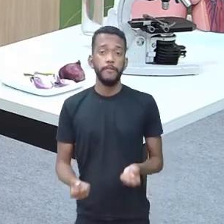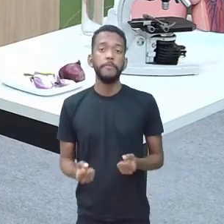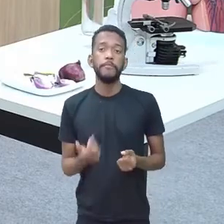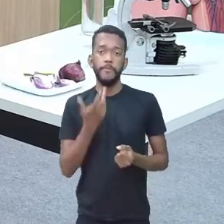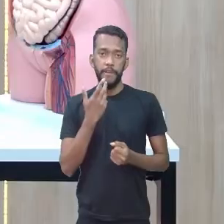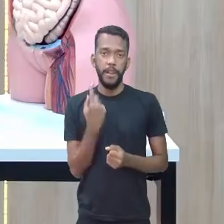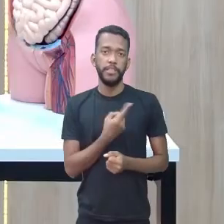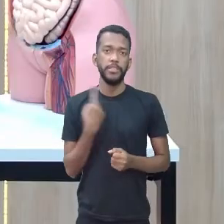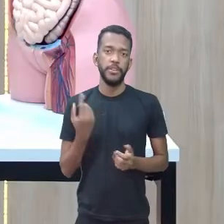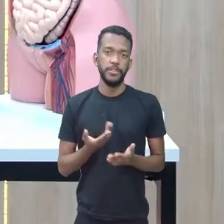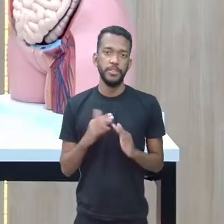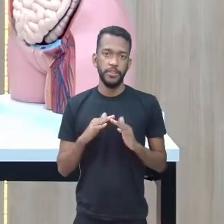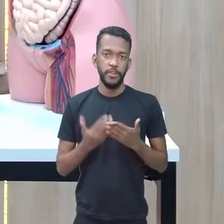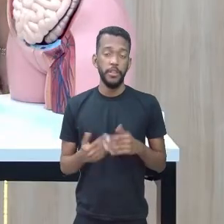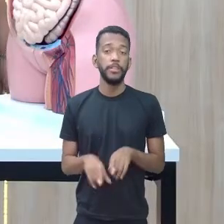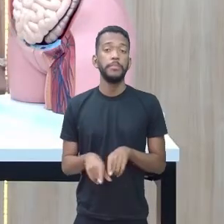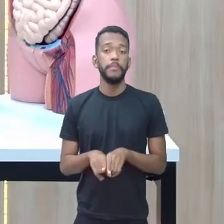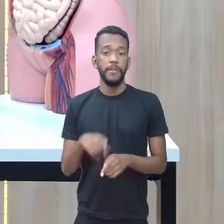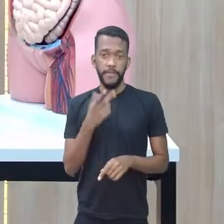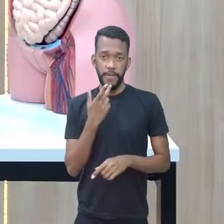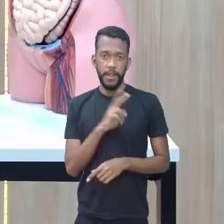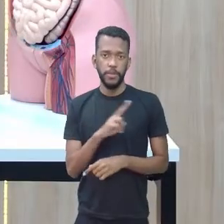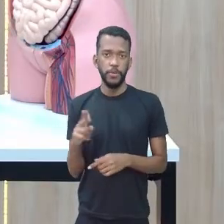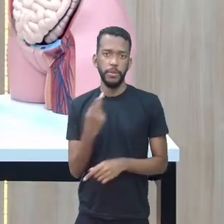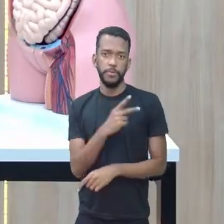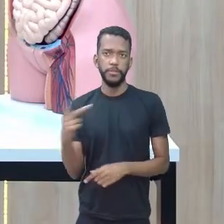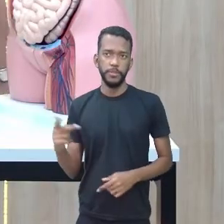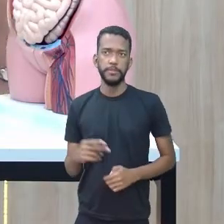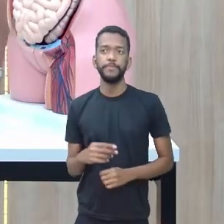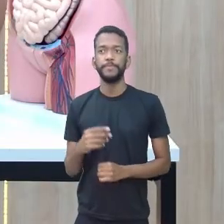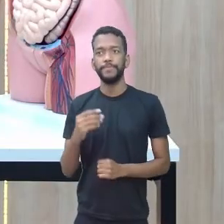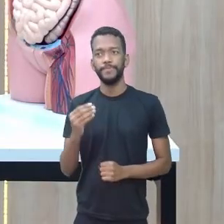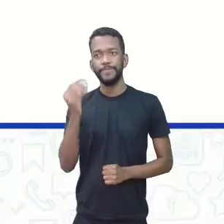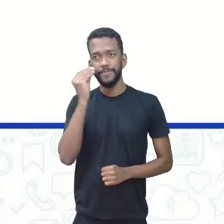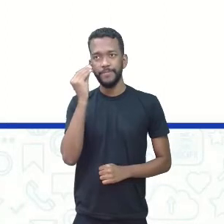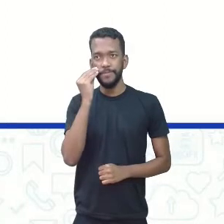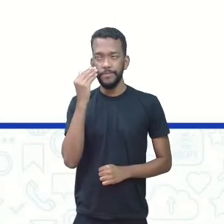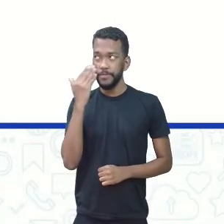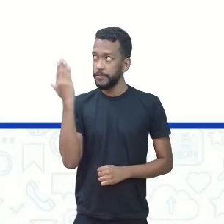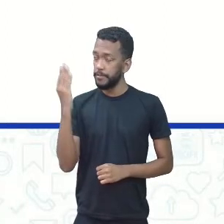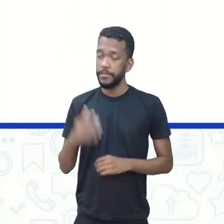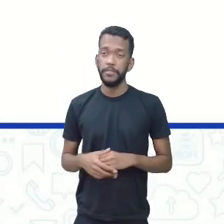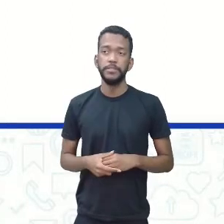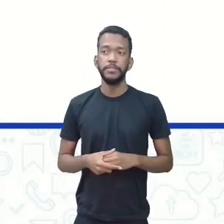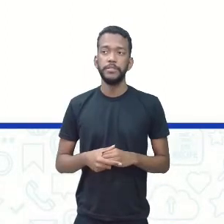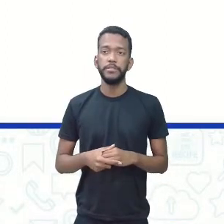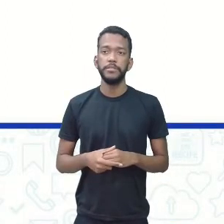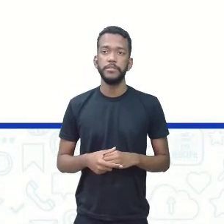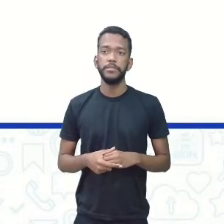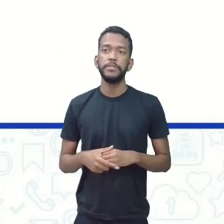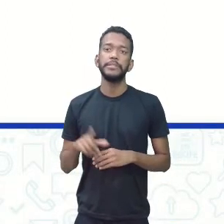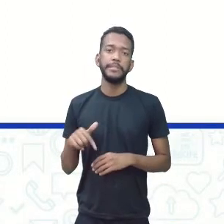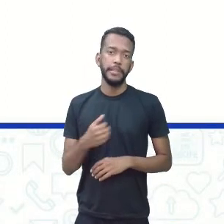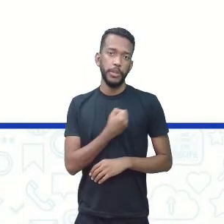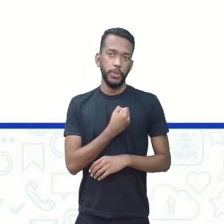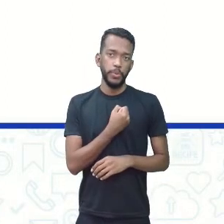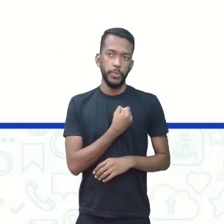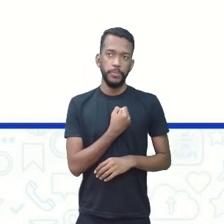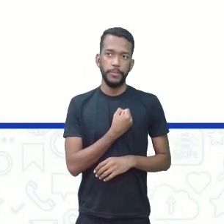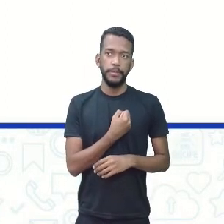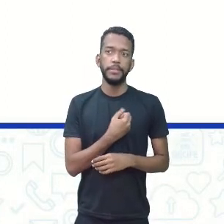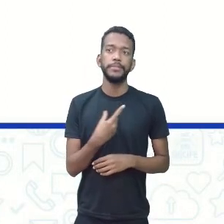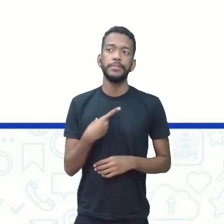e logo, logo vão falar o nome de vocês. Vamos ver aí. Eu numerei, peguei